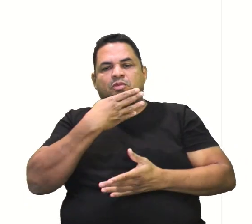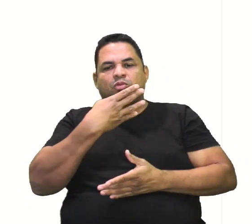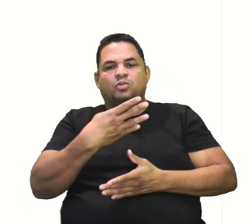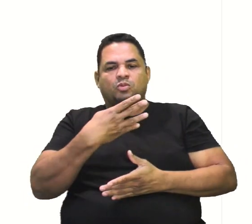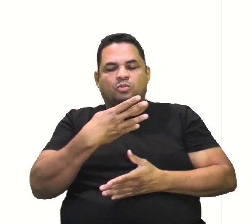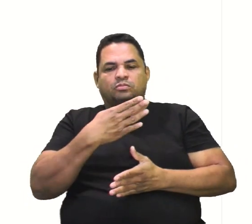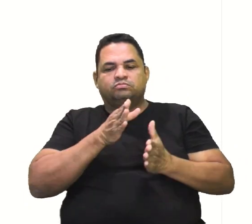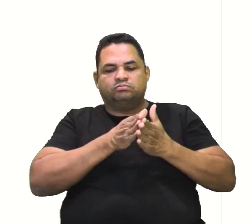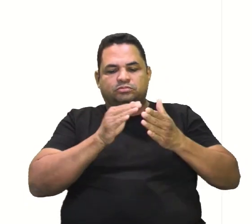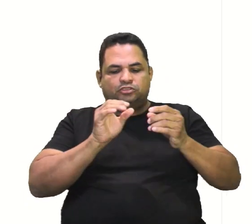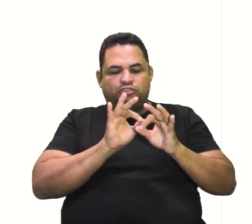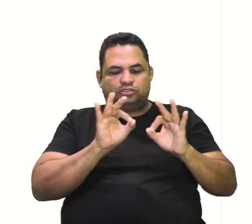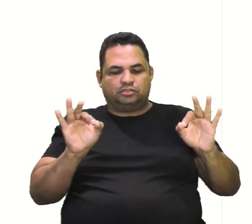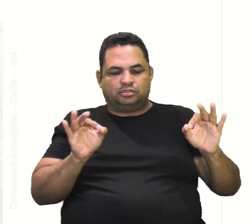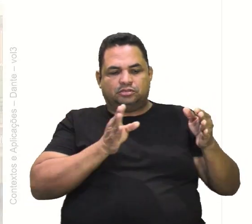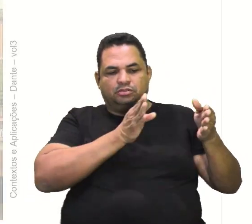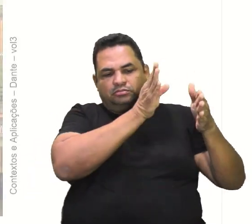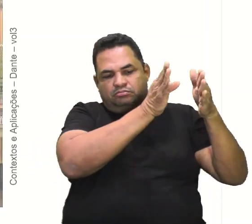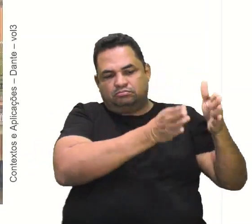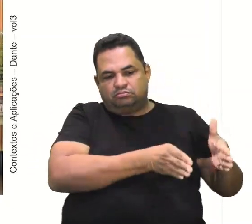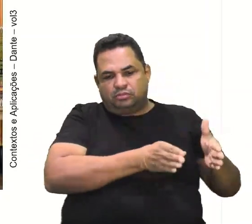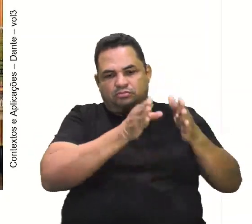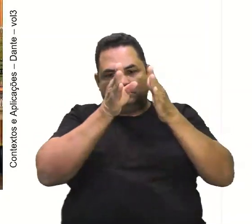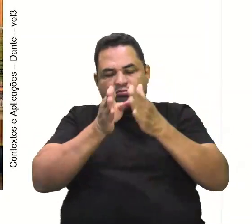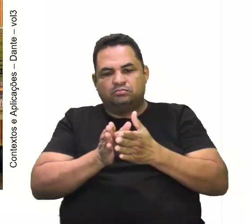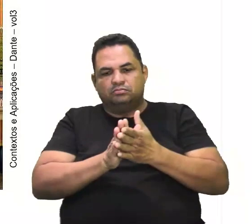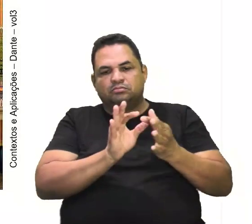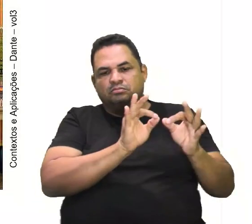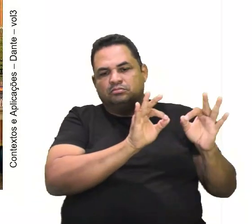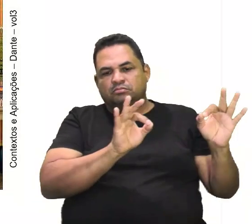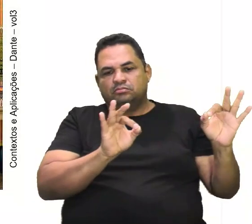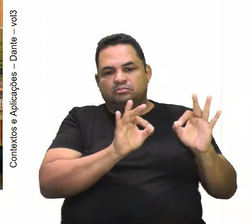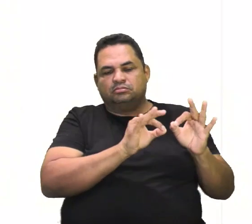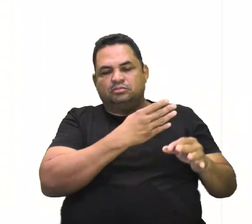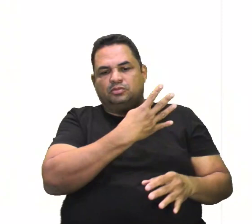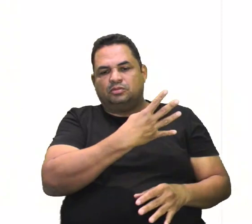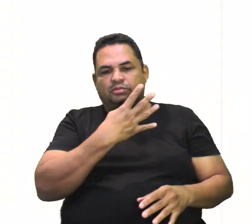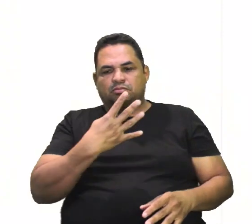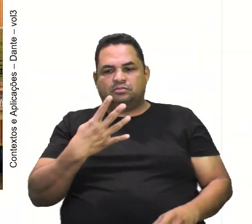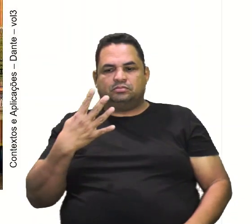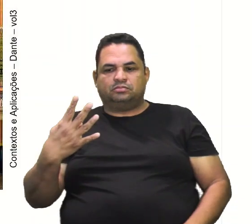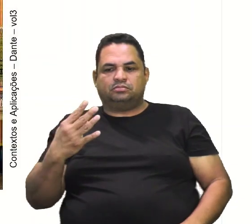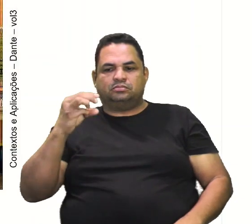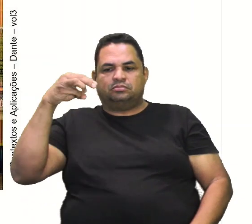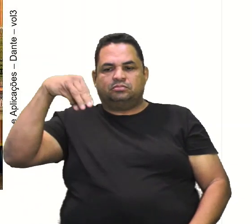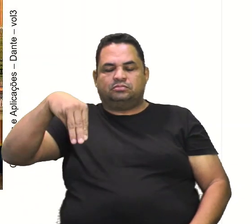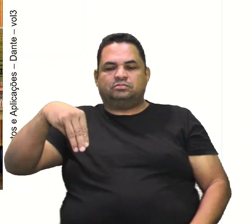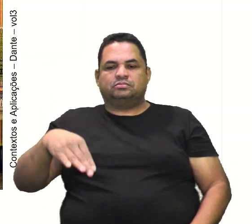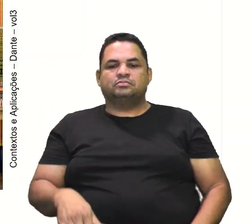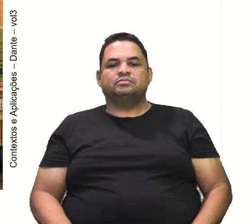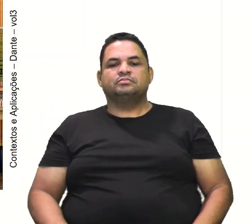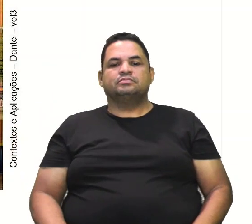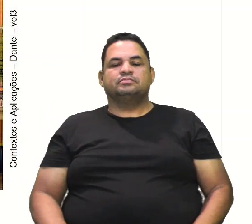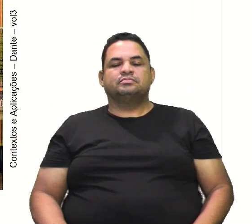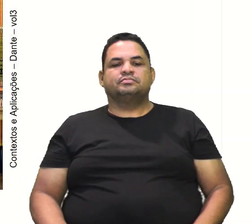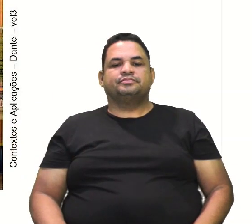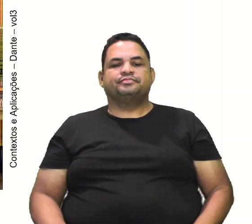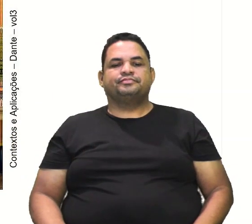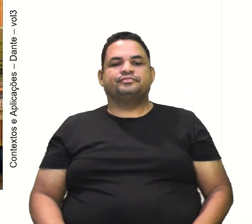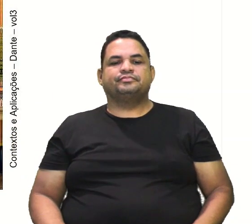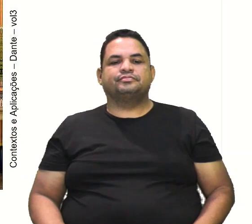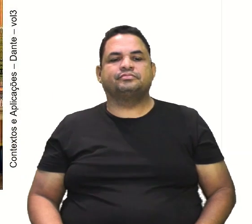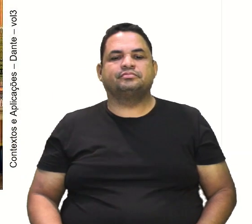4 metros uma da outra. A distância entre elas, né? É então, a fotografia? Isso, quando a gente observa aí, né? Tem a